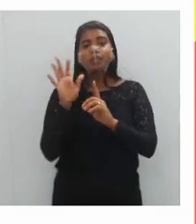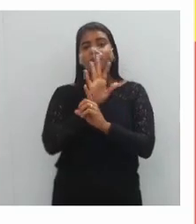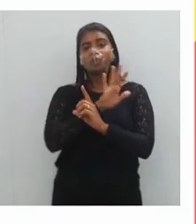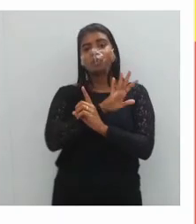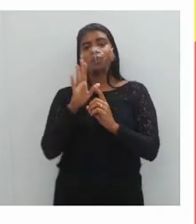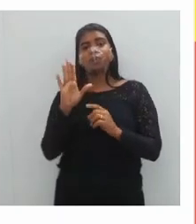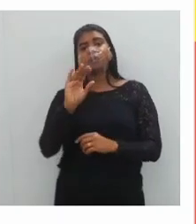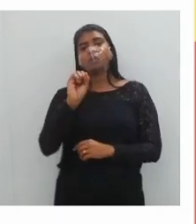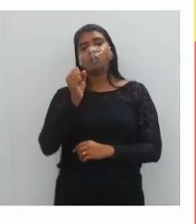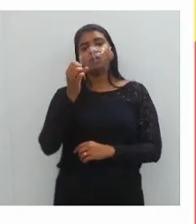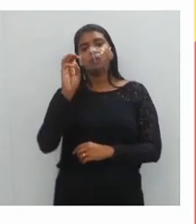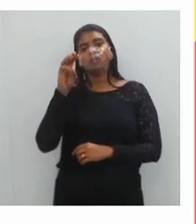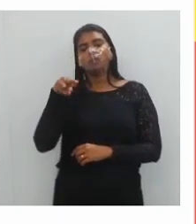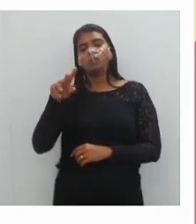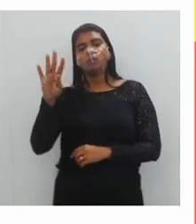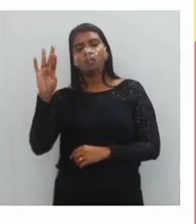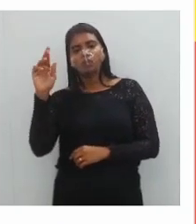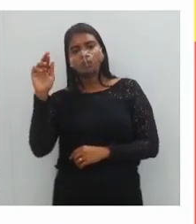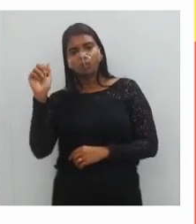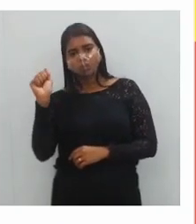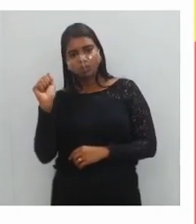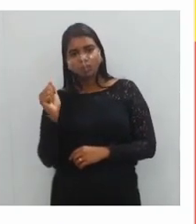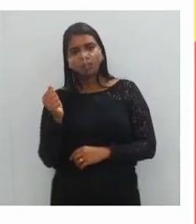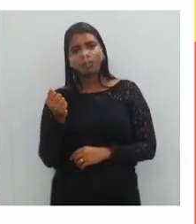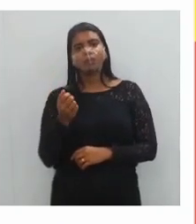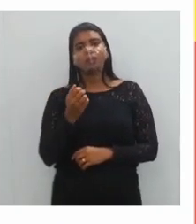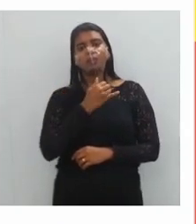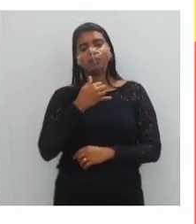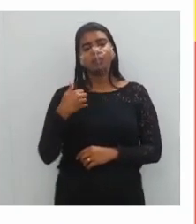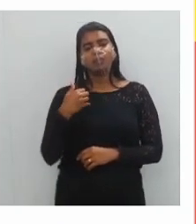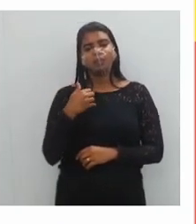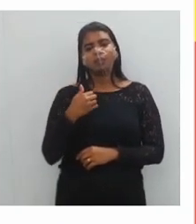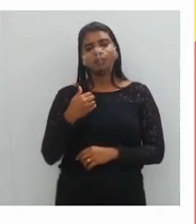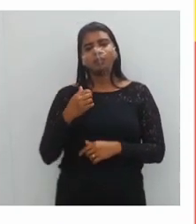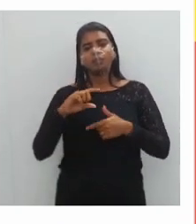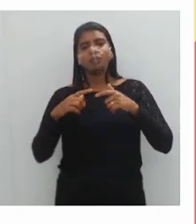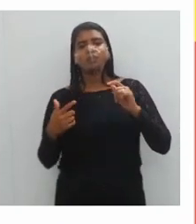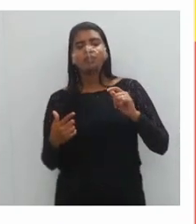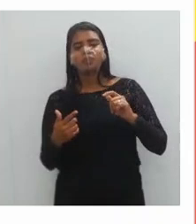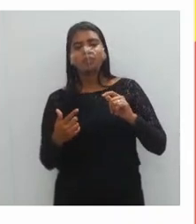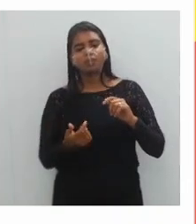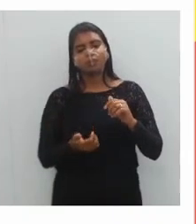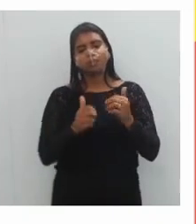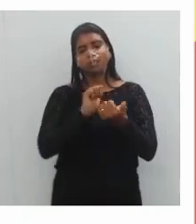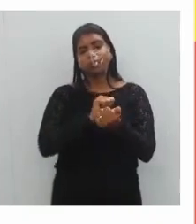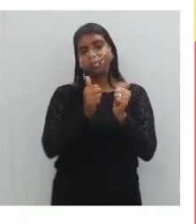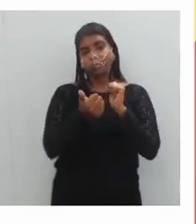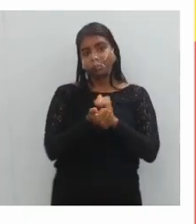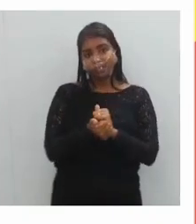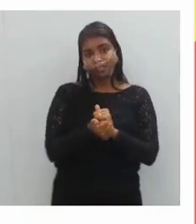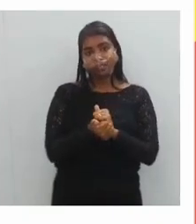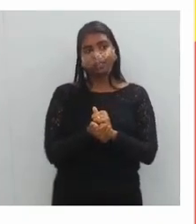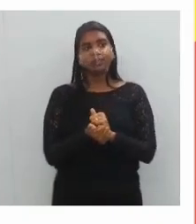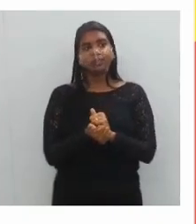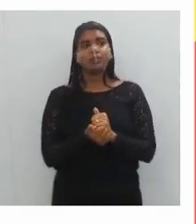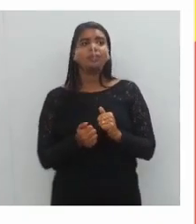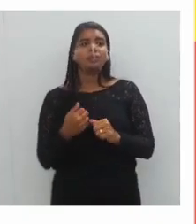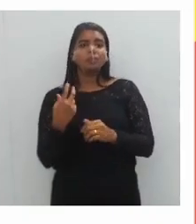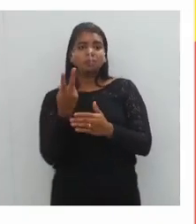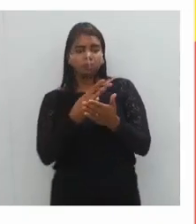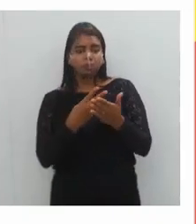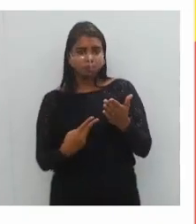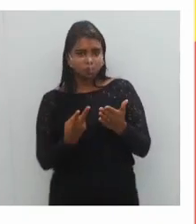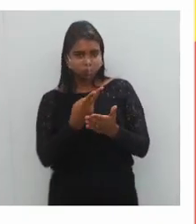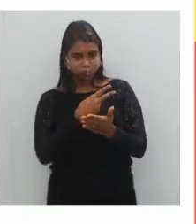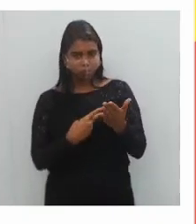Na China. Mas enfim. E esses mangás, eles são adaptados, podemos dizer assim, né? Para os animes, né? Que são